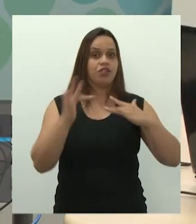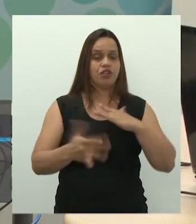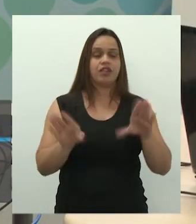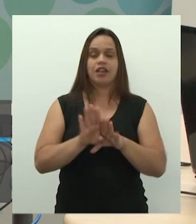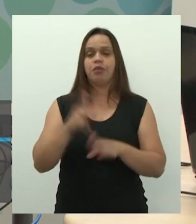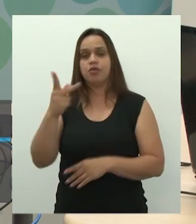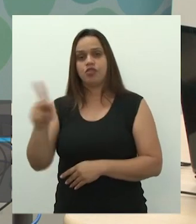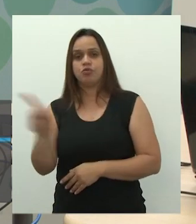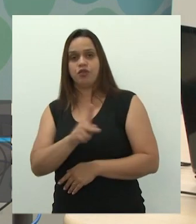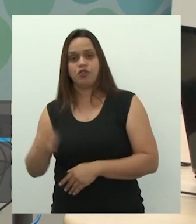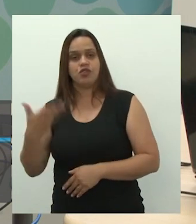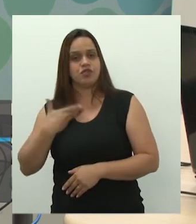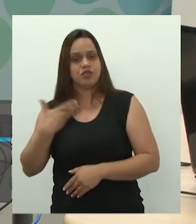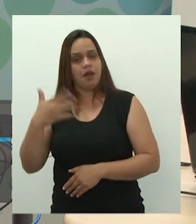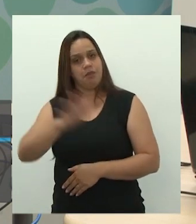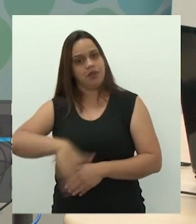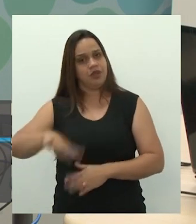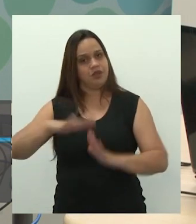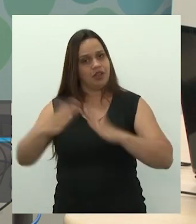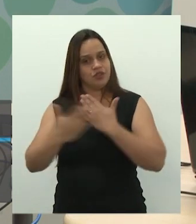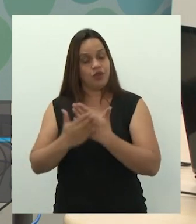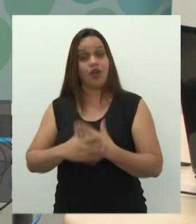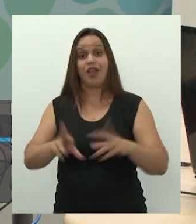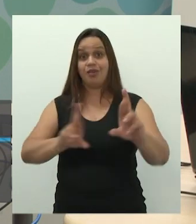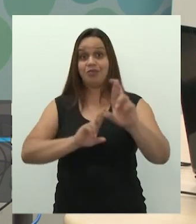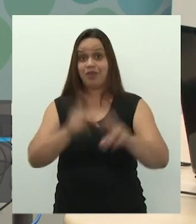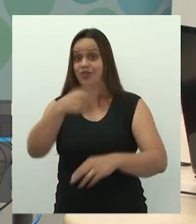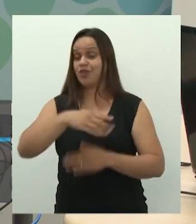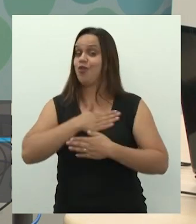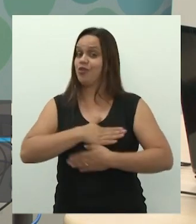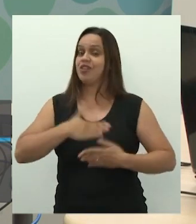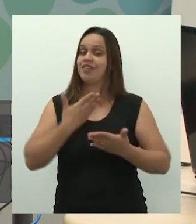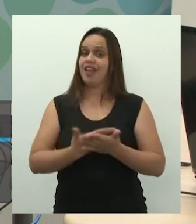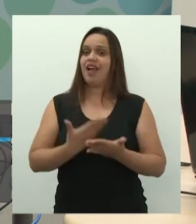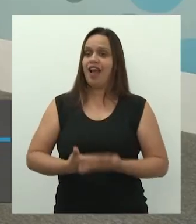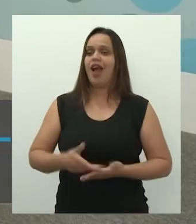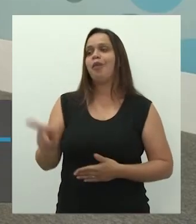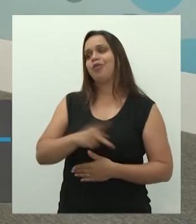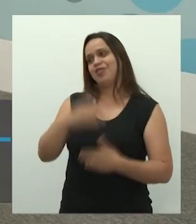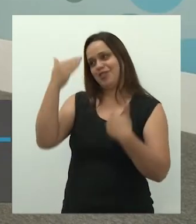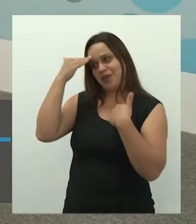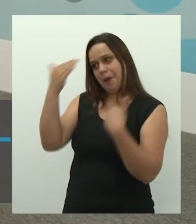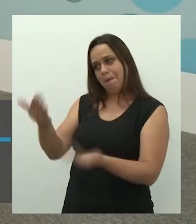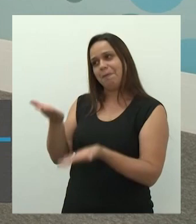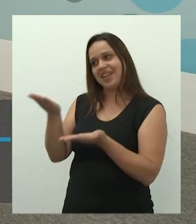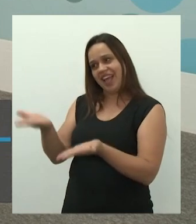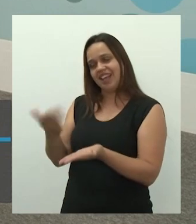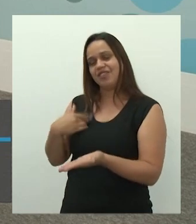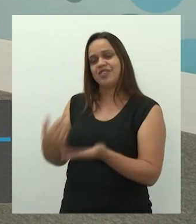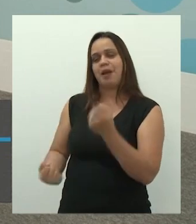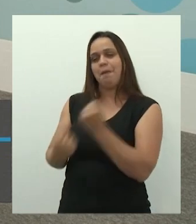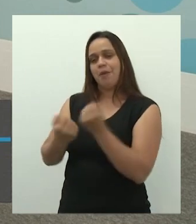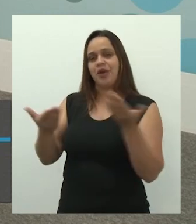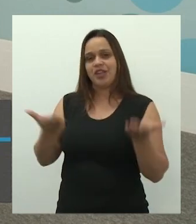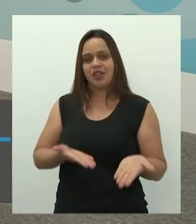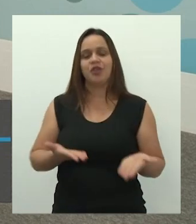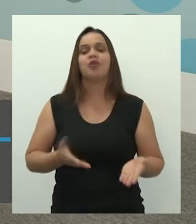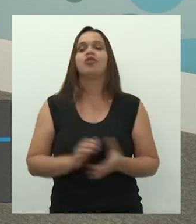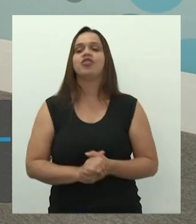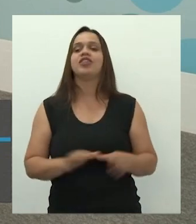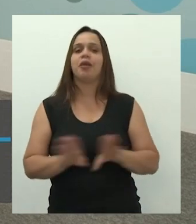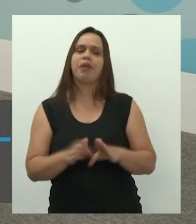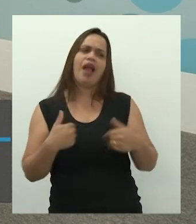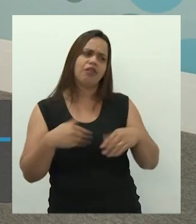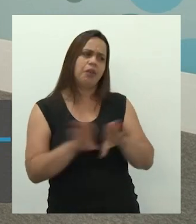Eu espero que vocês tenham gostado bastante da nossa aula. Professora Janaína, muitíssimo obrigada pela contribuição. Eu que agradeço.